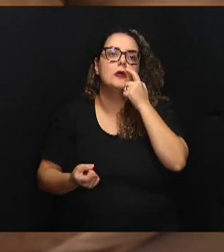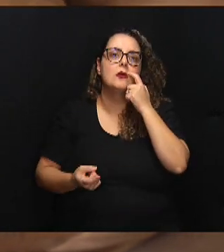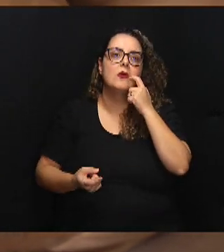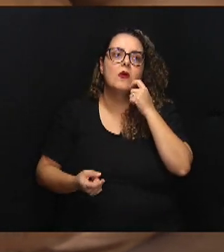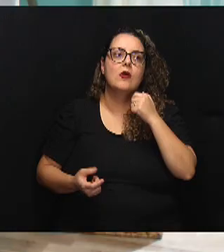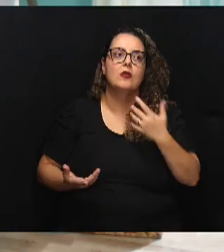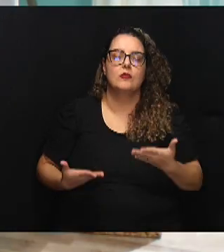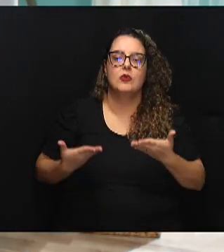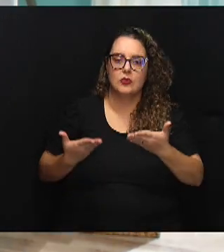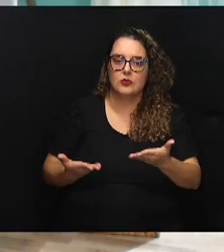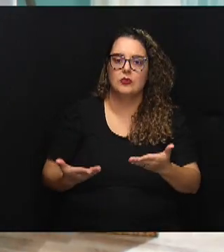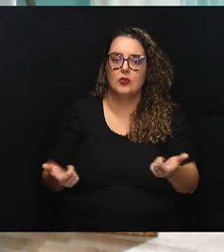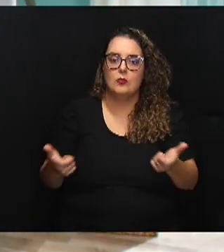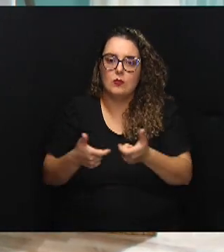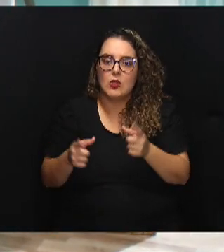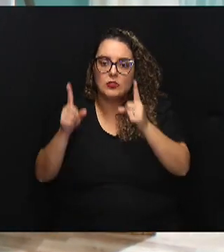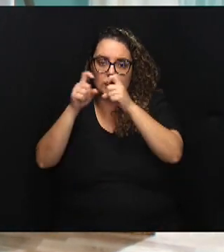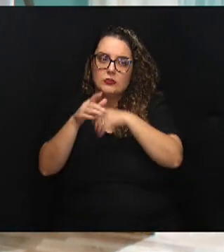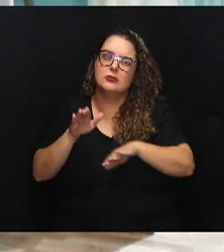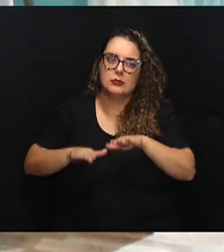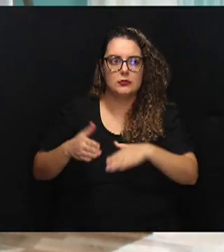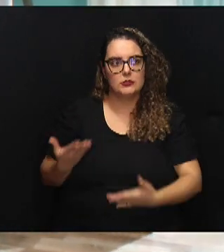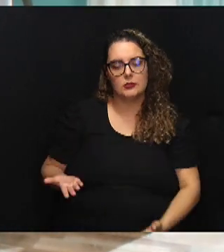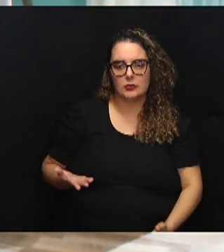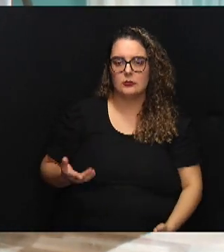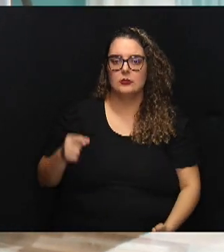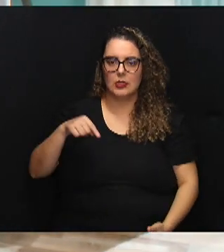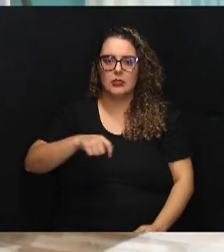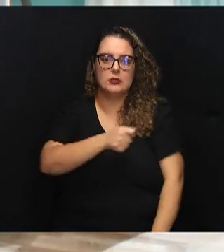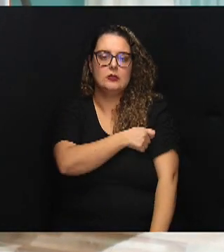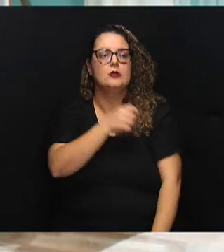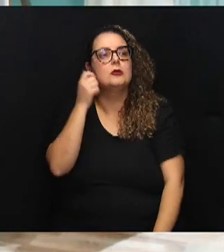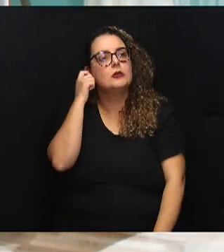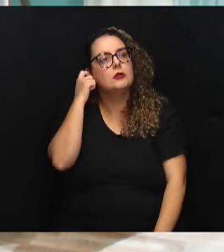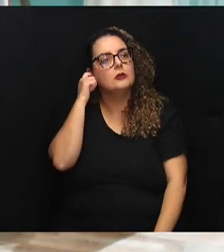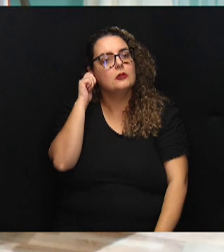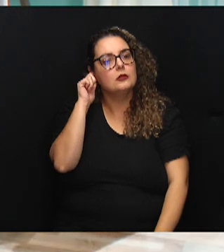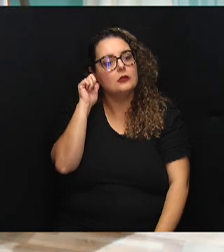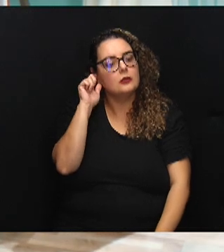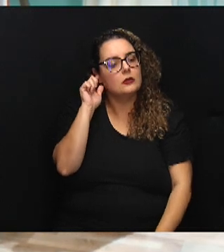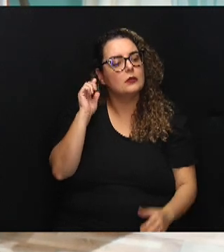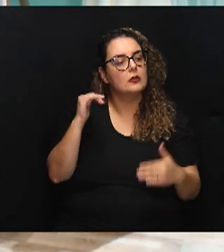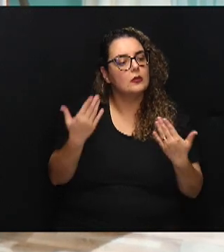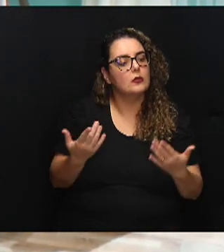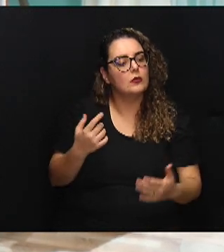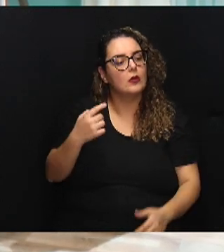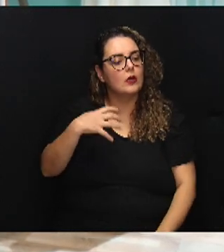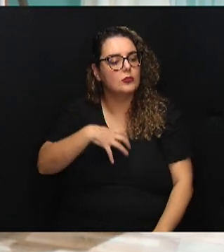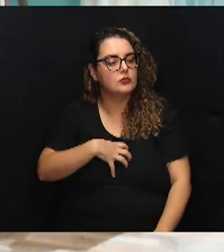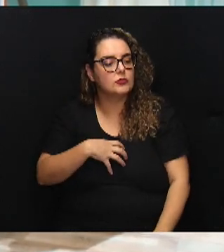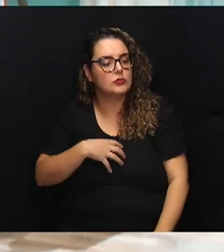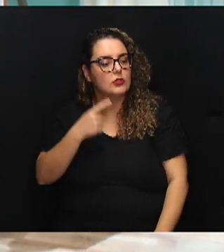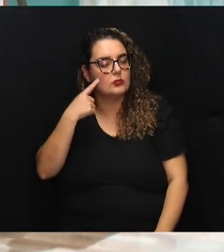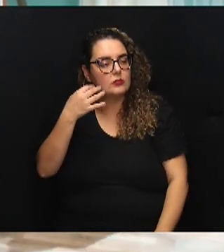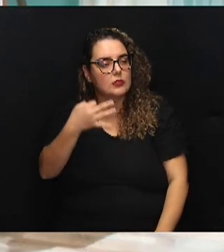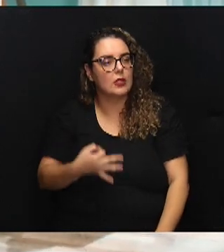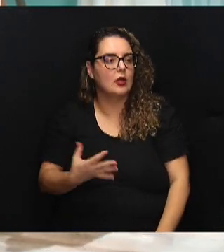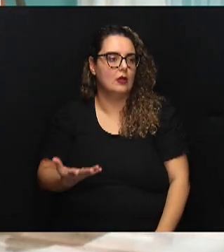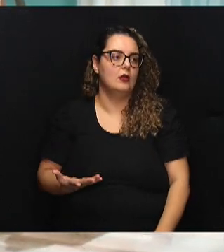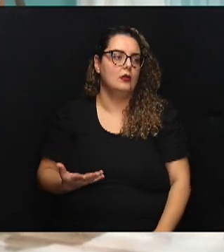vão oferecer menores desafios, talvez, né, para esse estudante. Qual a forma ideal, Sandro, de estudar humanas? É fazer